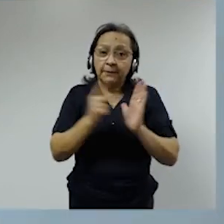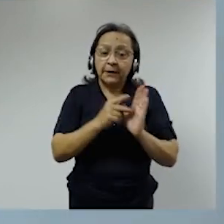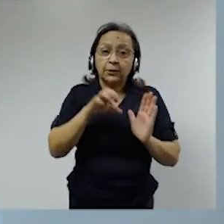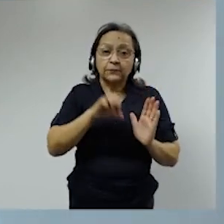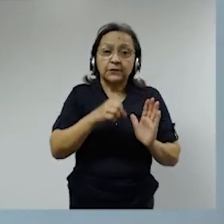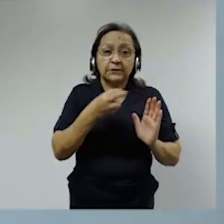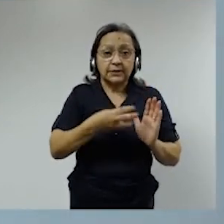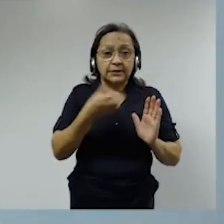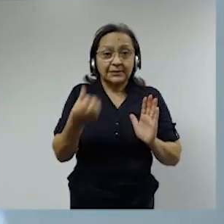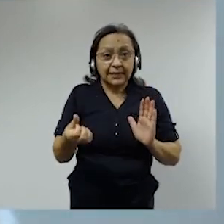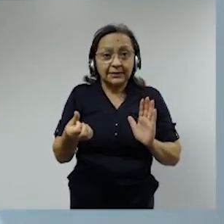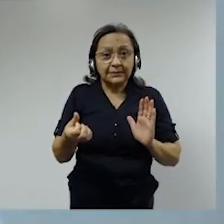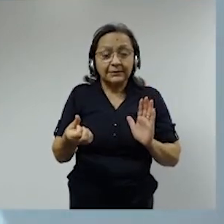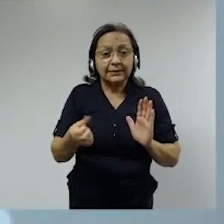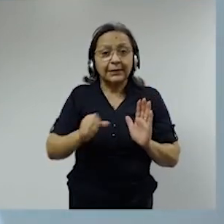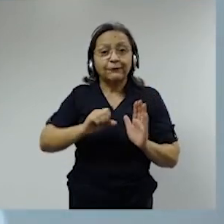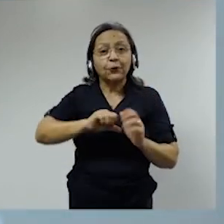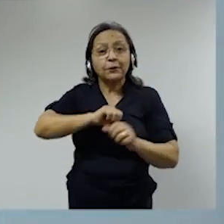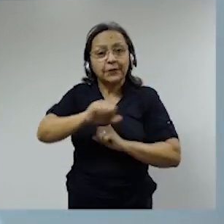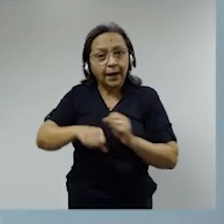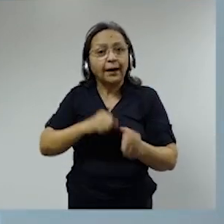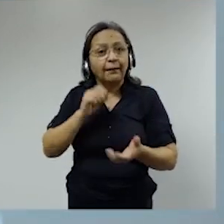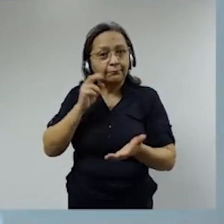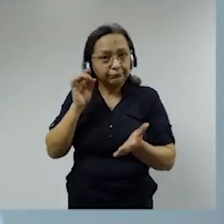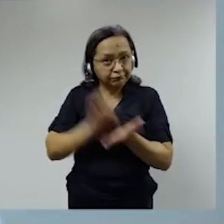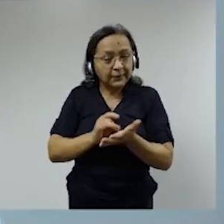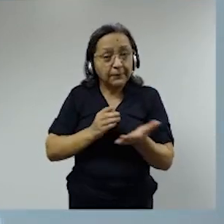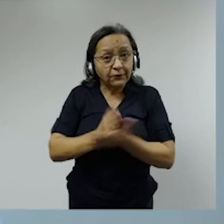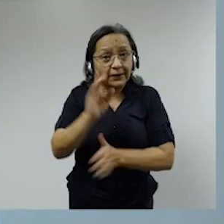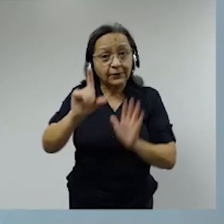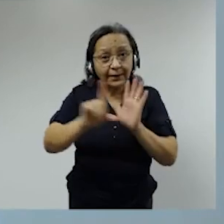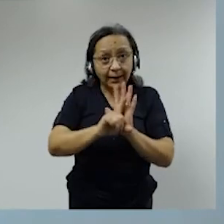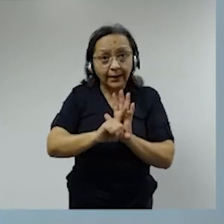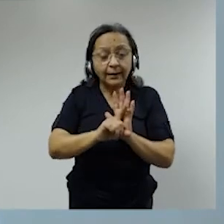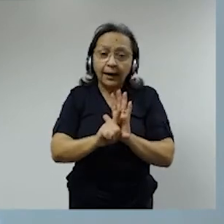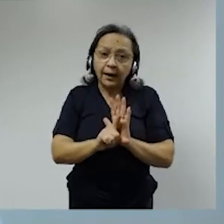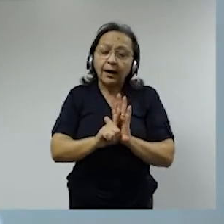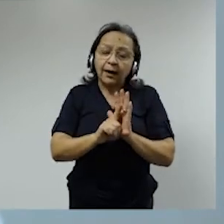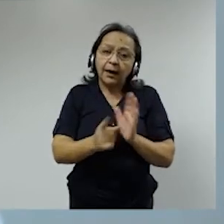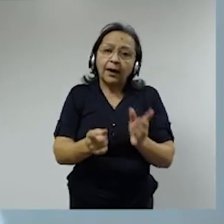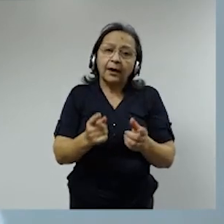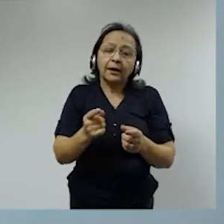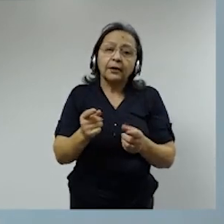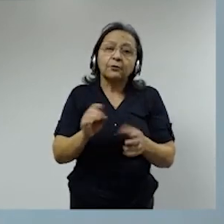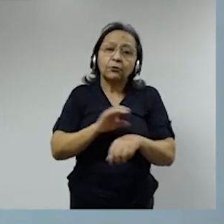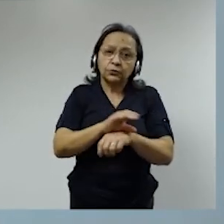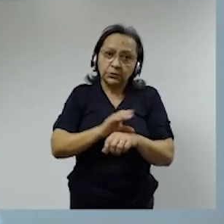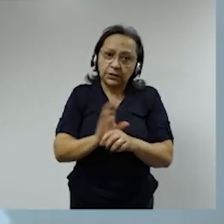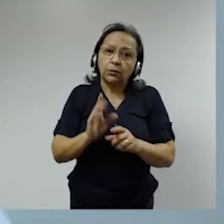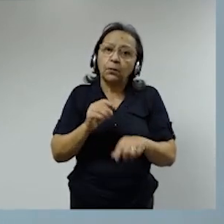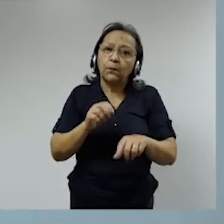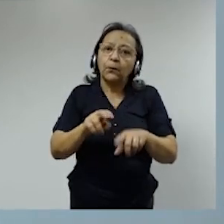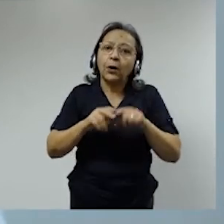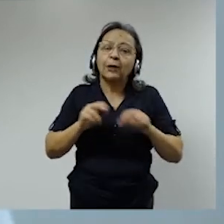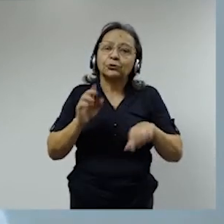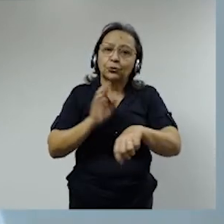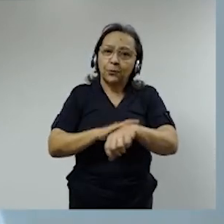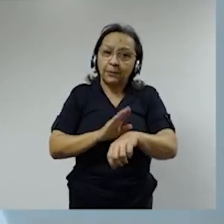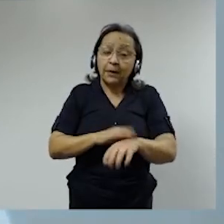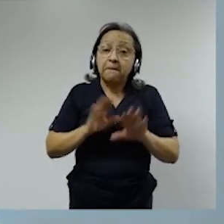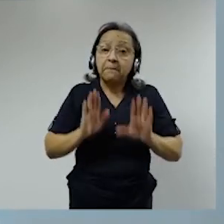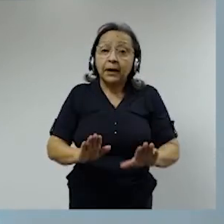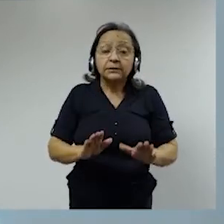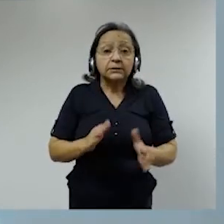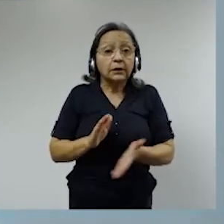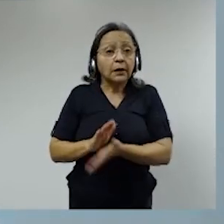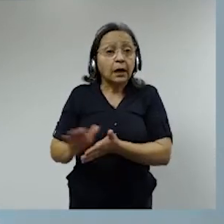936, que terminou convertido em lei, ele é constitucional nas circunstâncias. Mas, de qualquer maneira, nada impede que